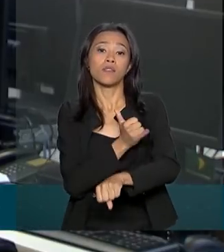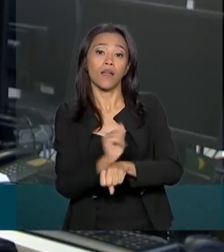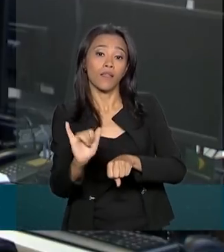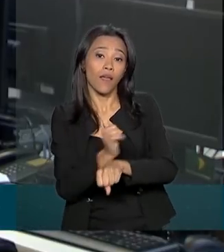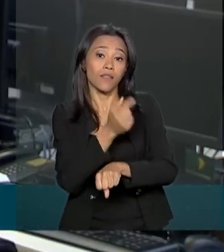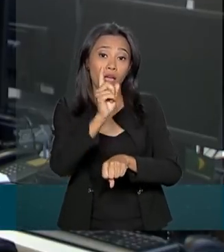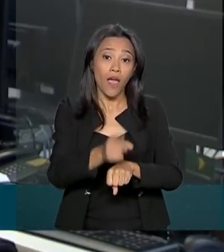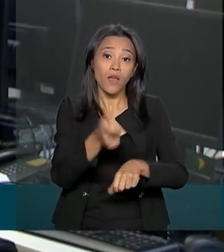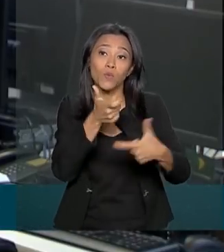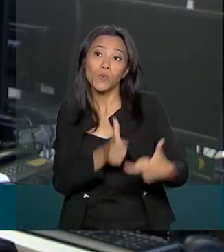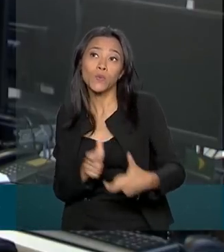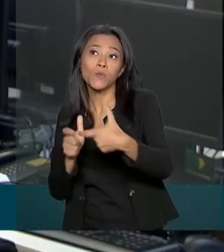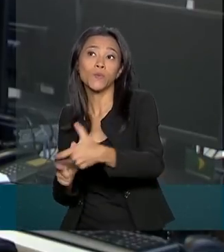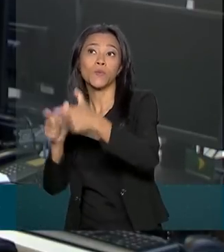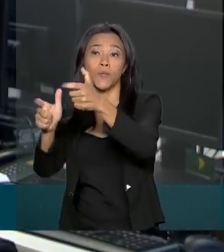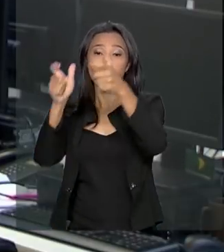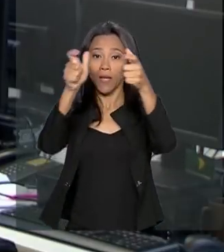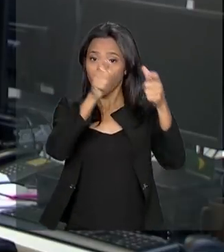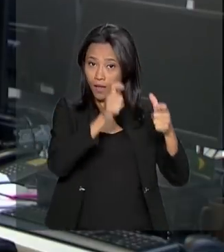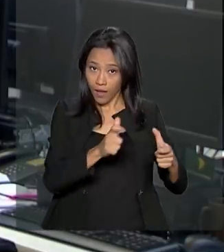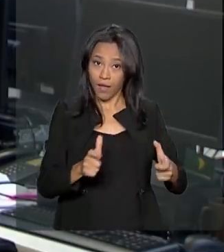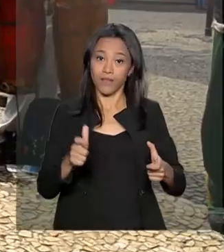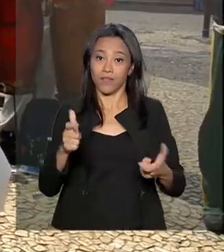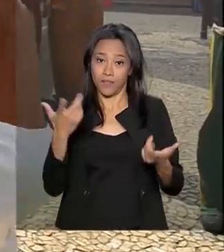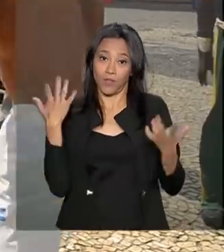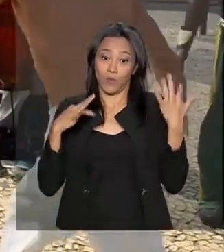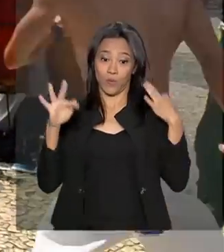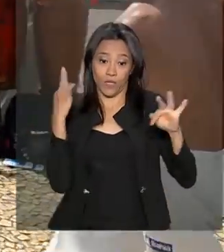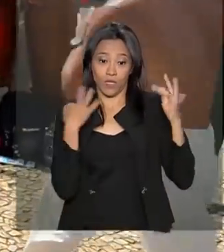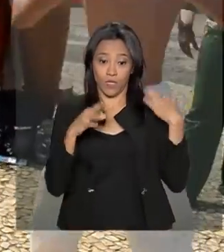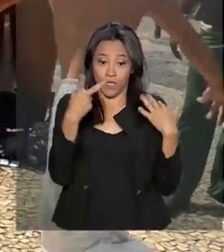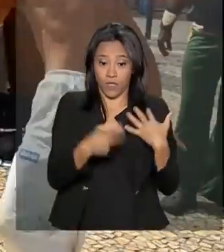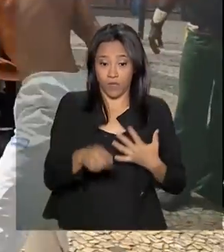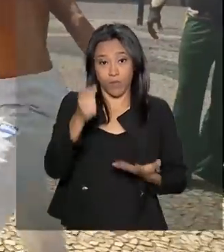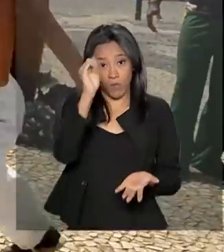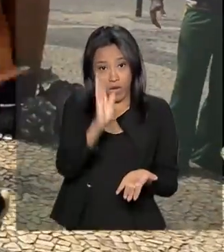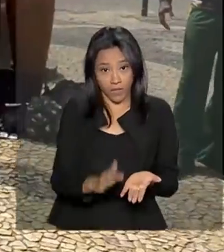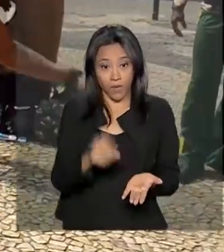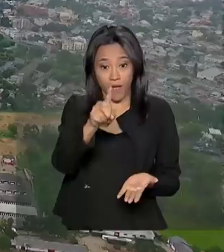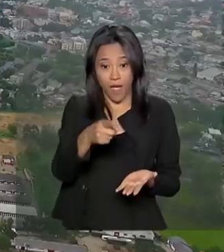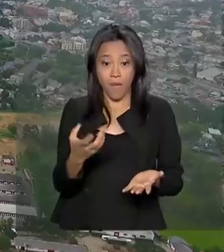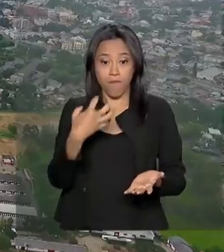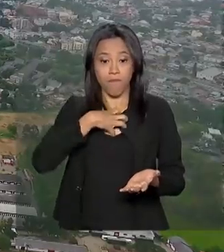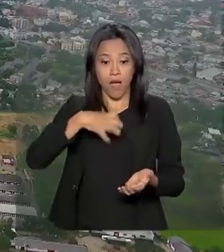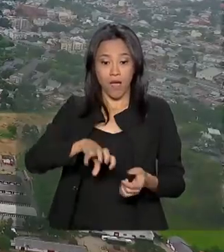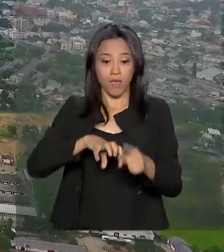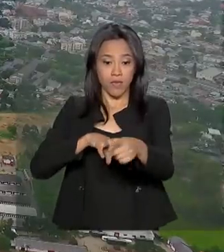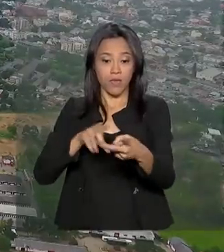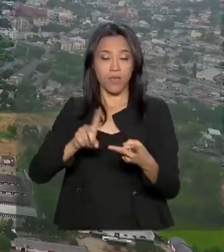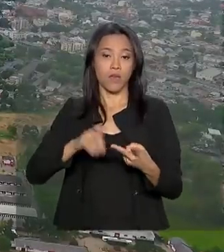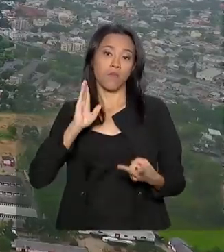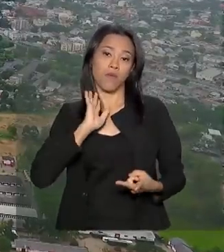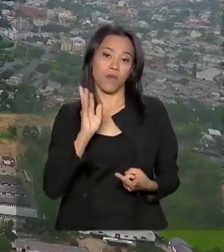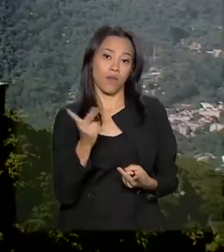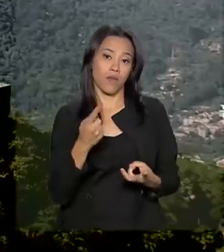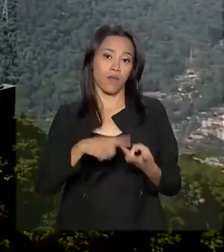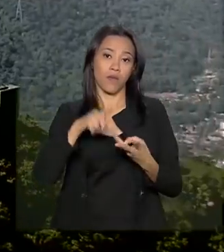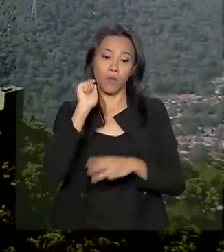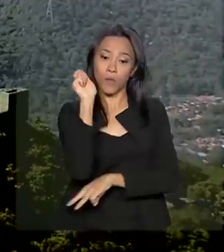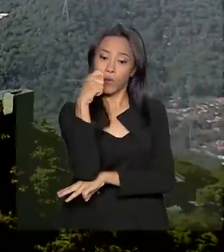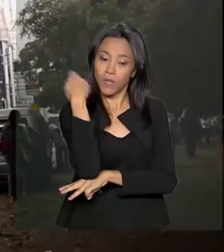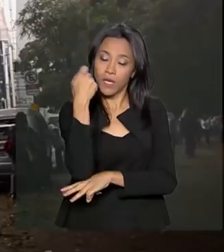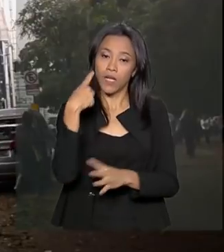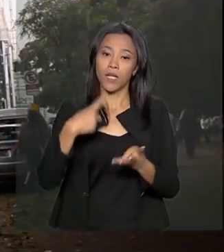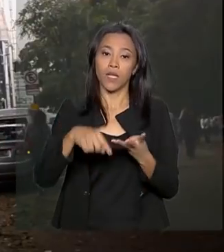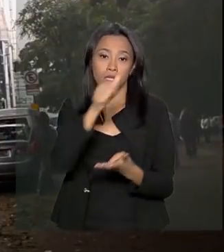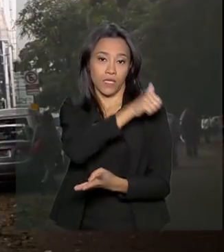turísticos, com dicas que vão além dos estádios. E acontece na cidade-sede, Bahia, Belo Horizonte, Porto Alegre, Rio